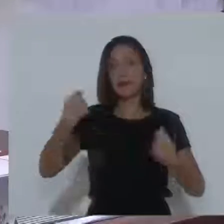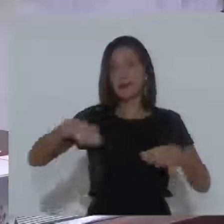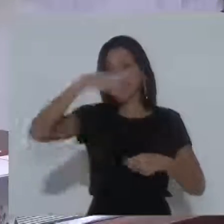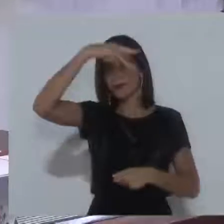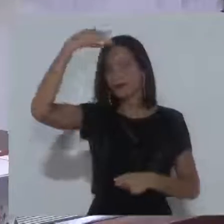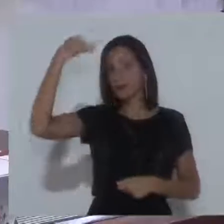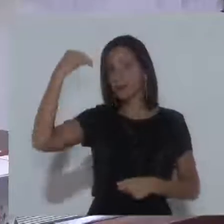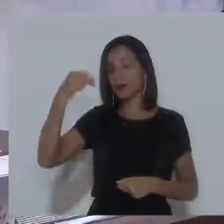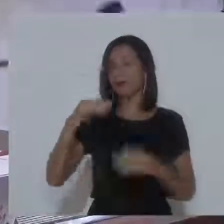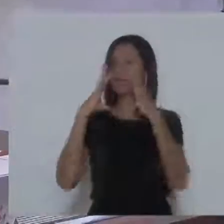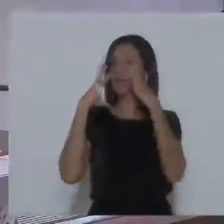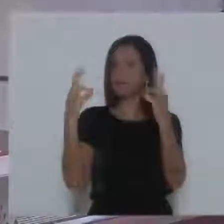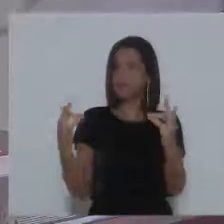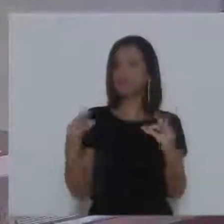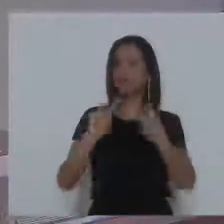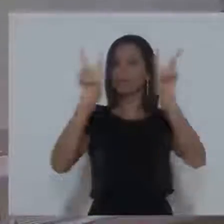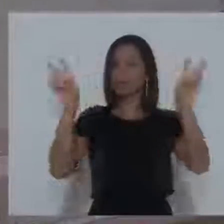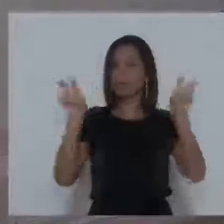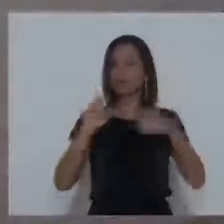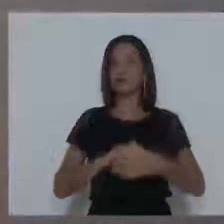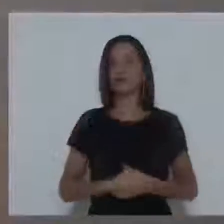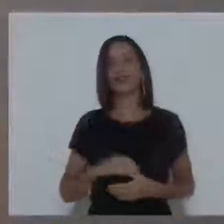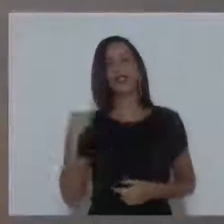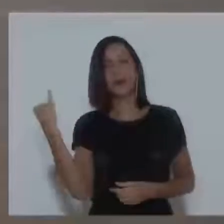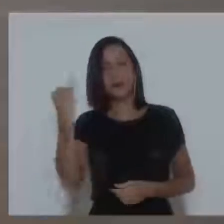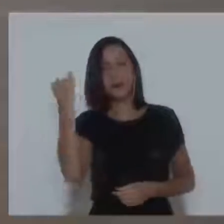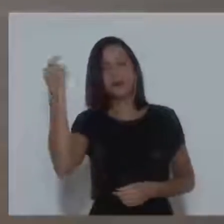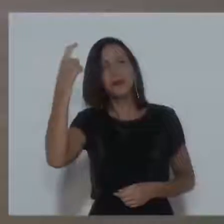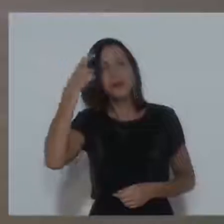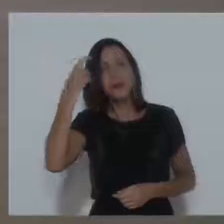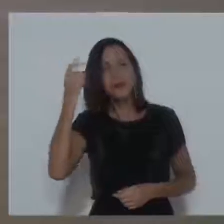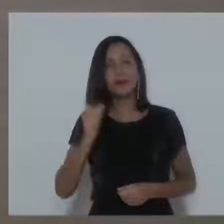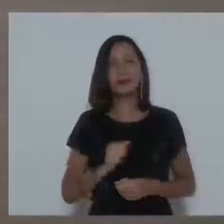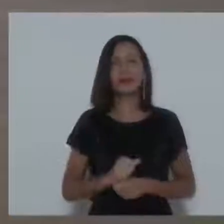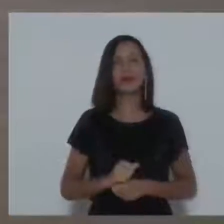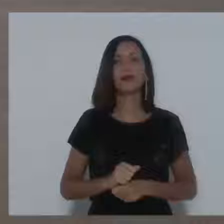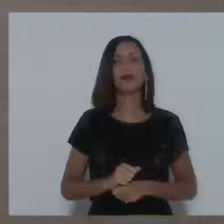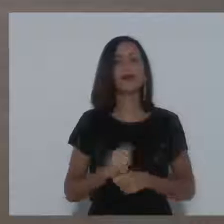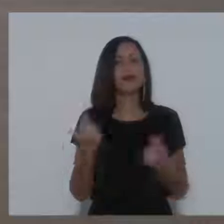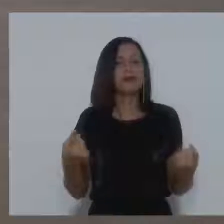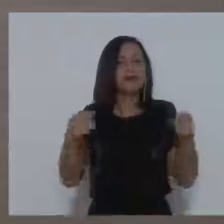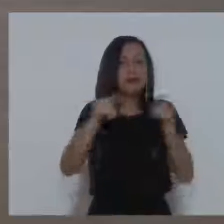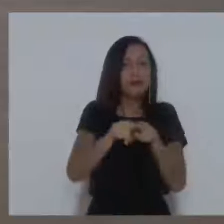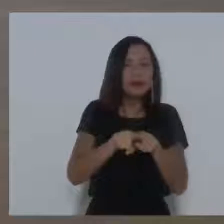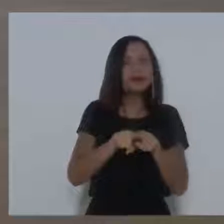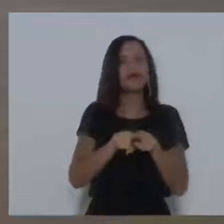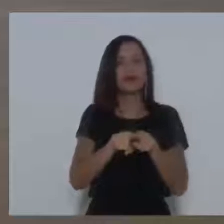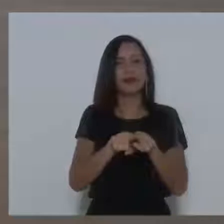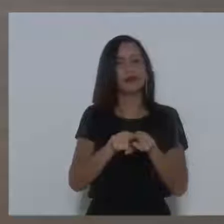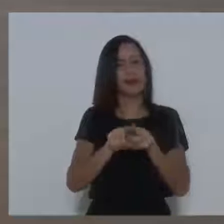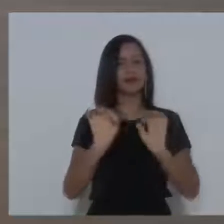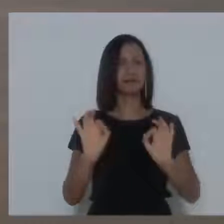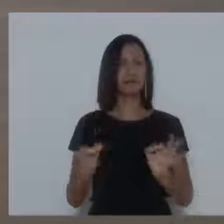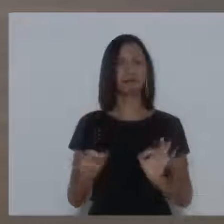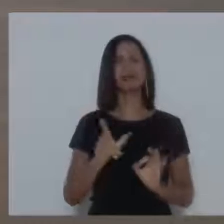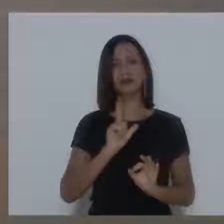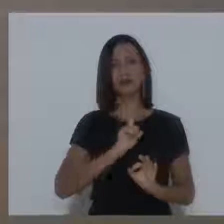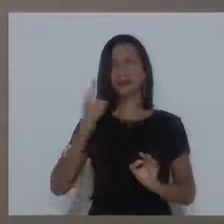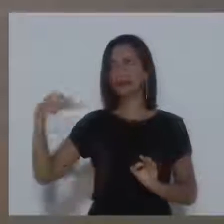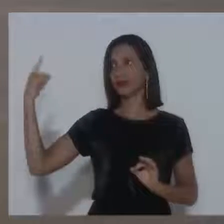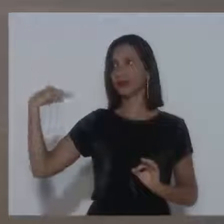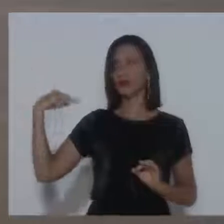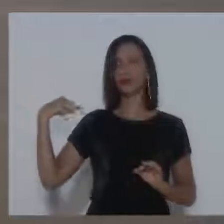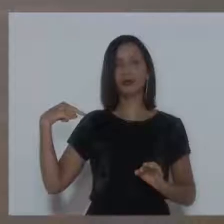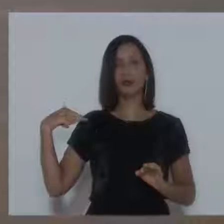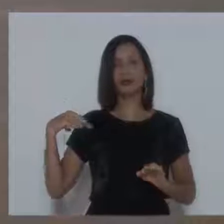Acho que isso é importante, pensar numa PPP, pensar numa parceria, né, realmente que aconteceu lá na região